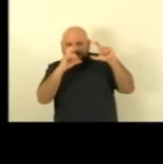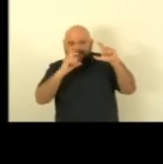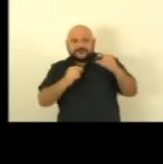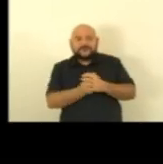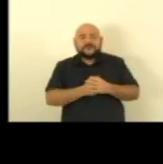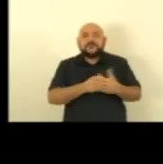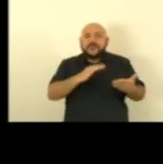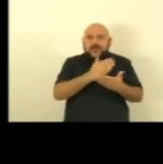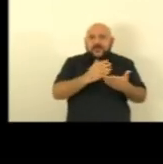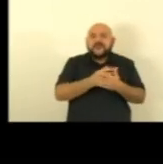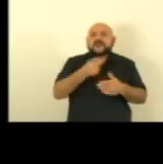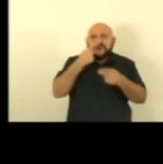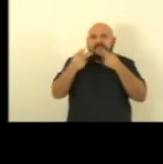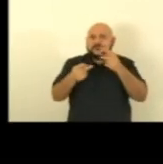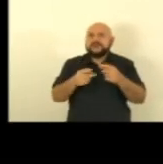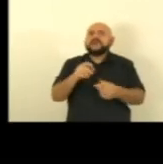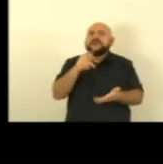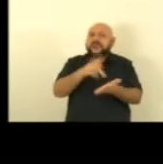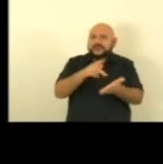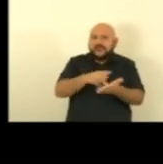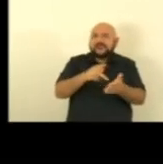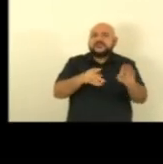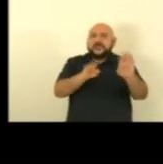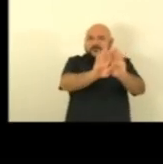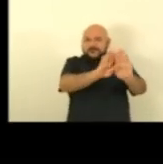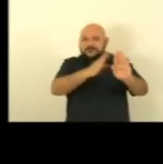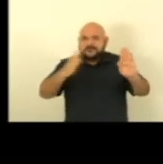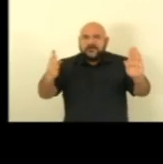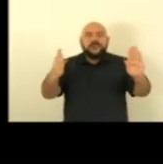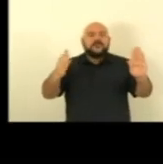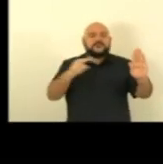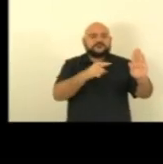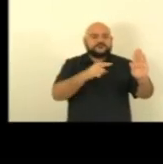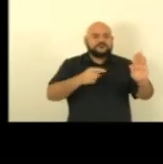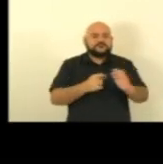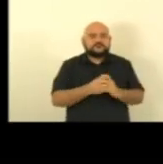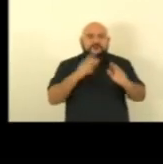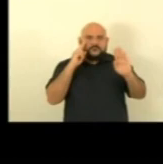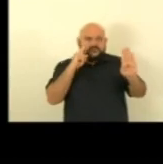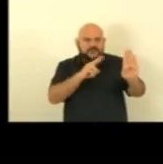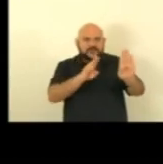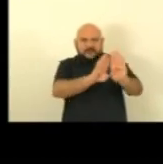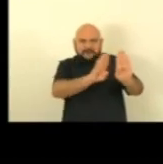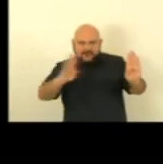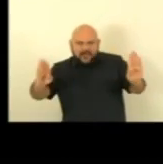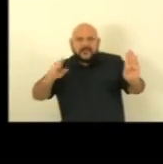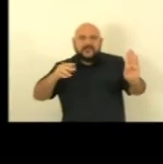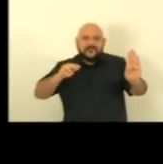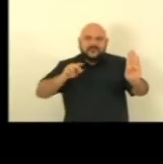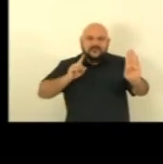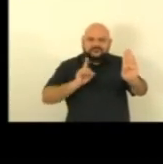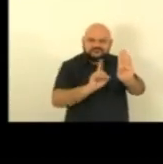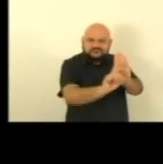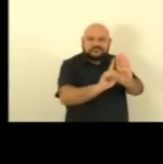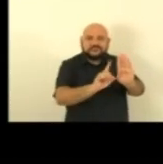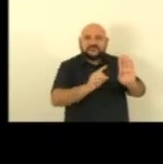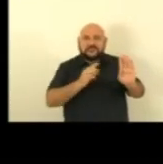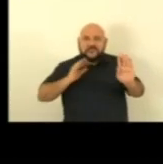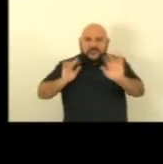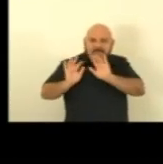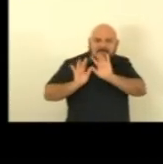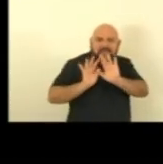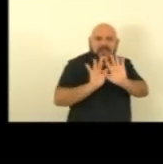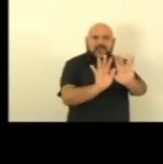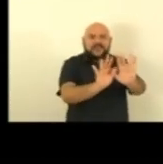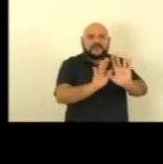Dois invasores entram no recinto, sempre acompanhado por Adriano. Todos os 5 invasores, eles então se reúnem